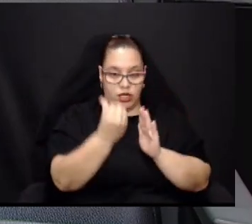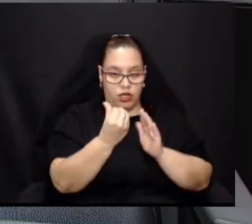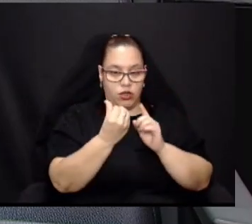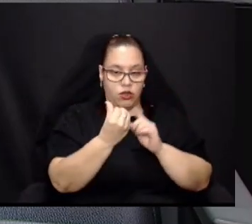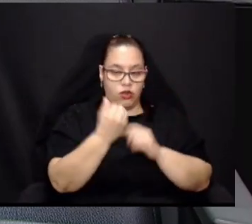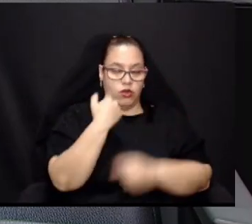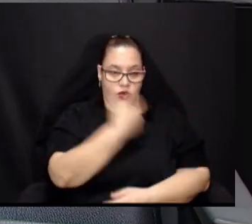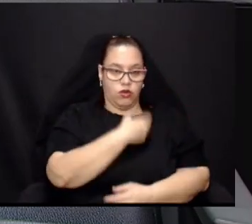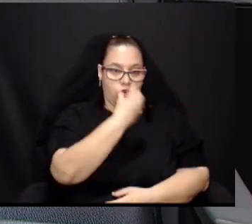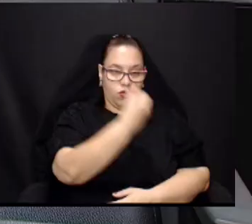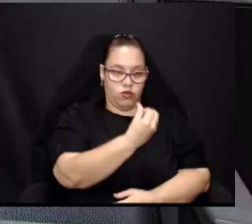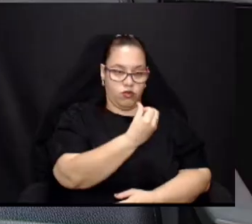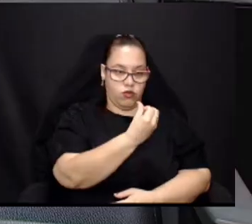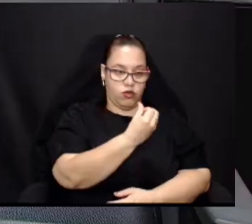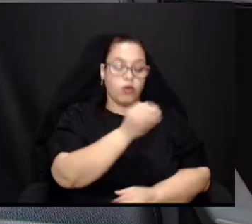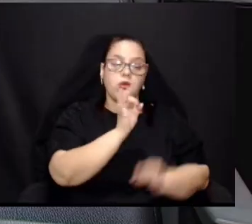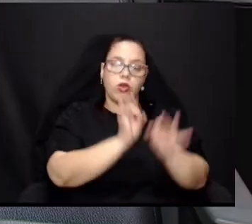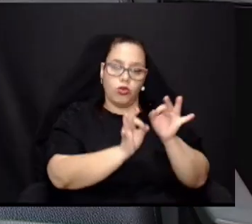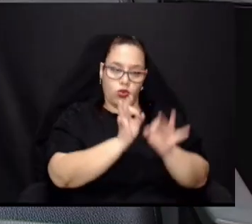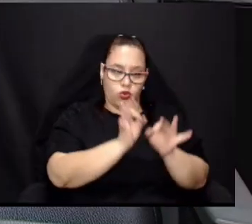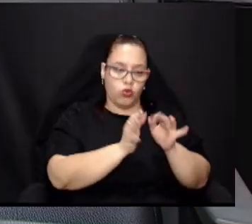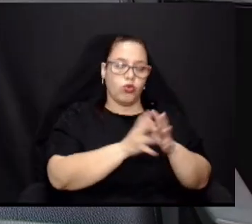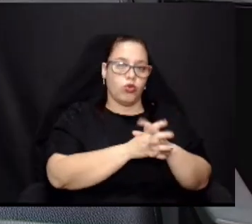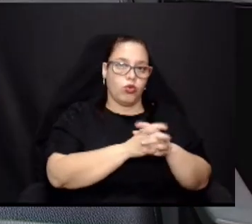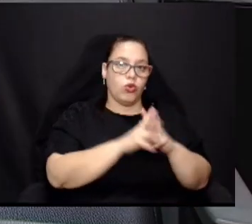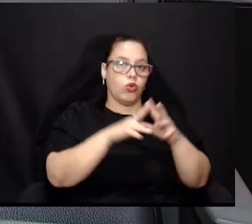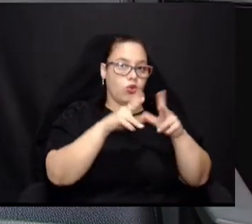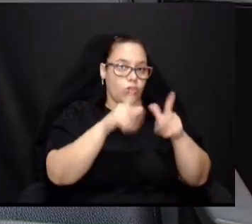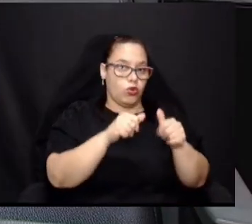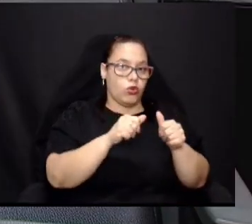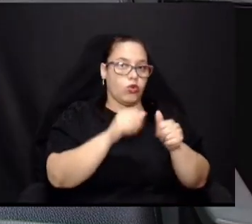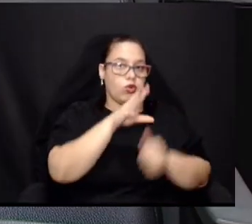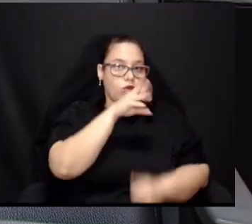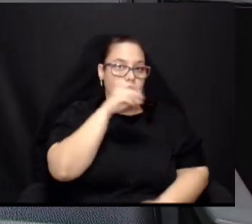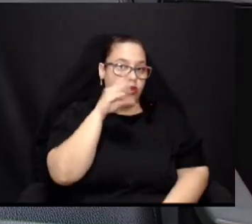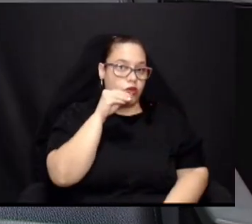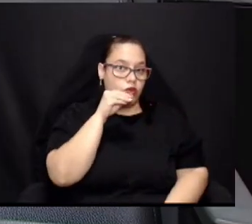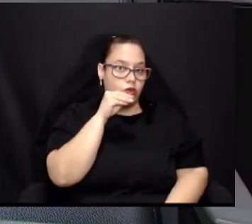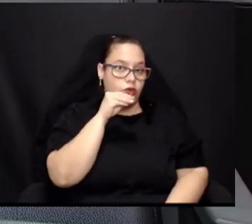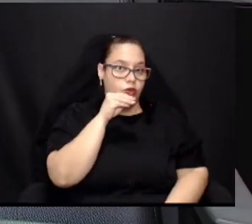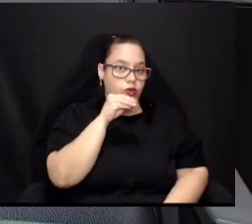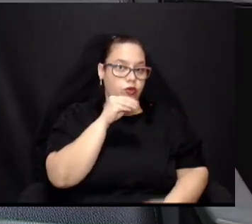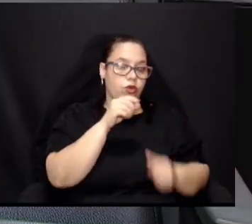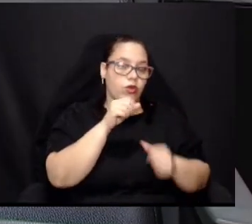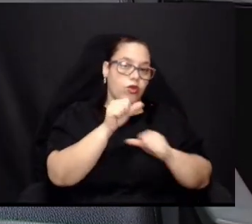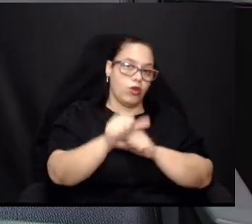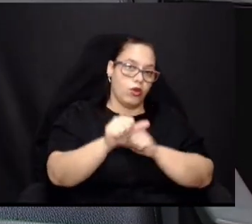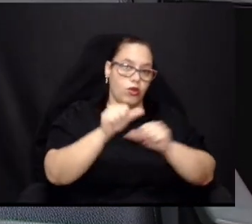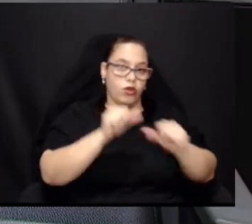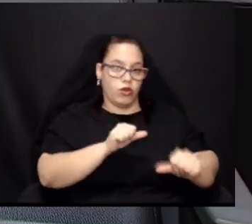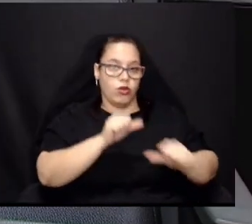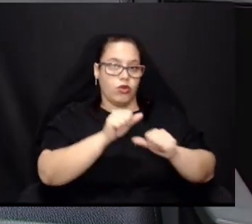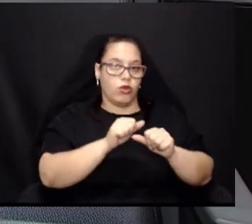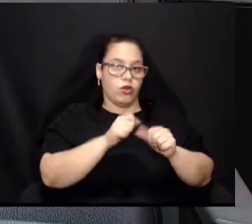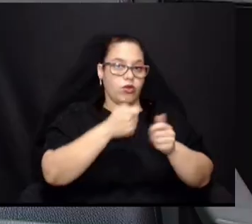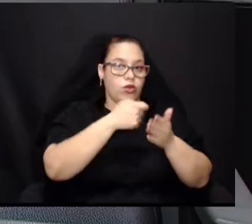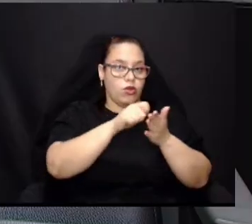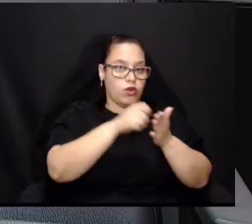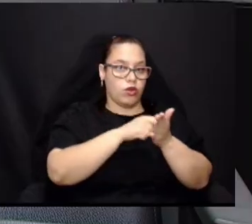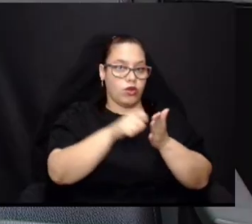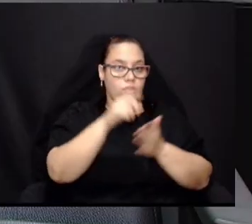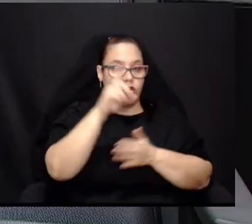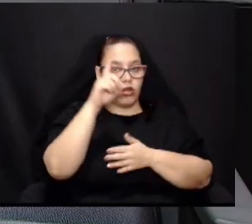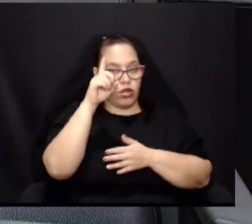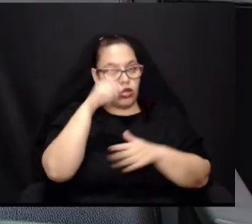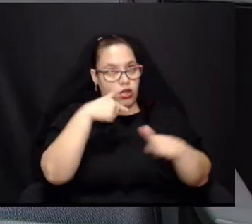forma mais justa, né, com todos os servidores, a gente reveza, né? Então tem uma contagem de quem trabalha de fim de semana, quem trabalha em